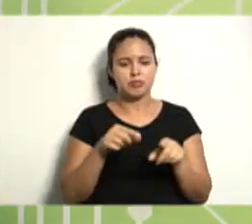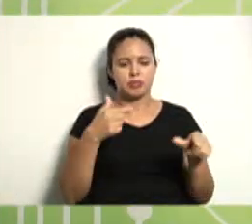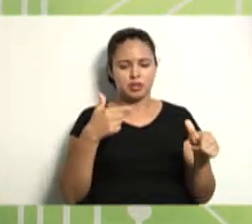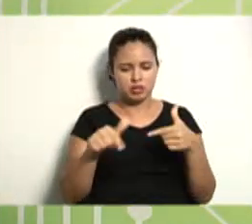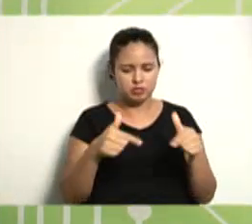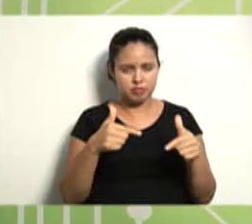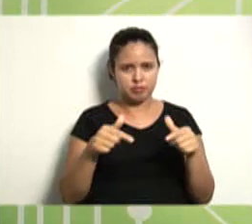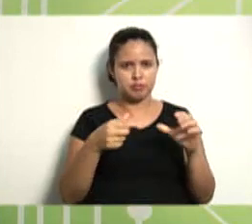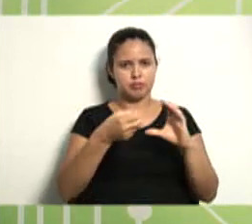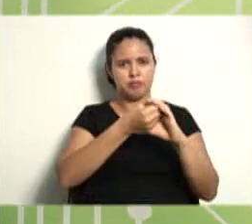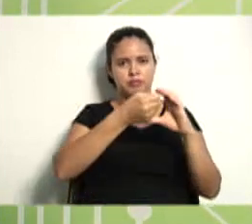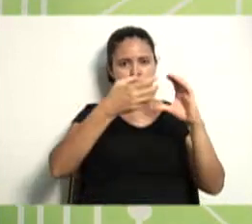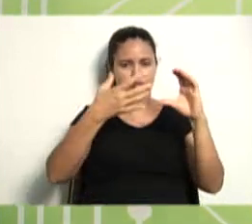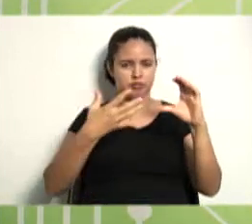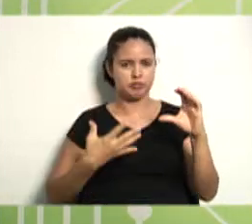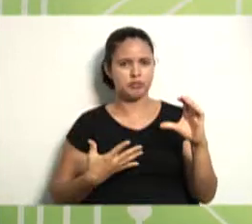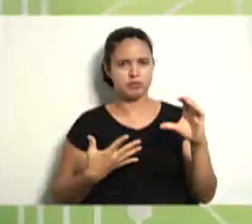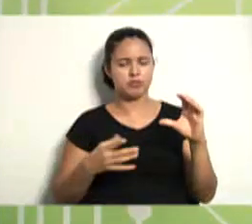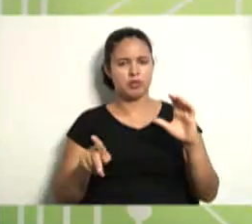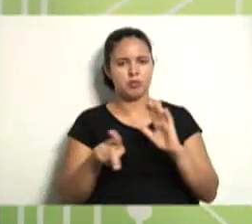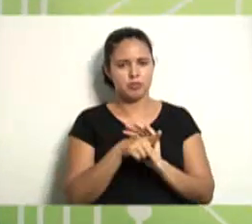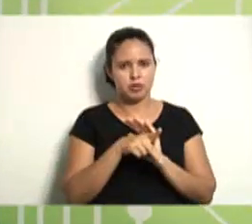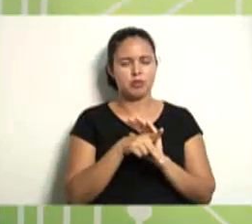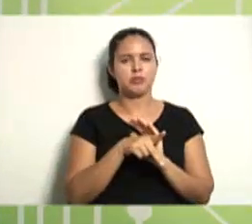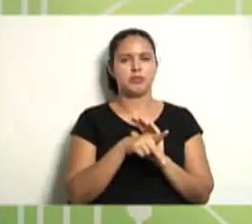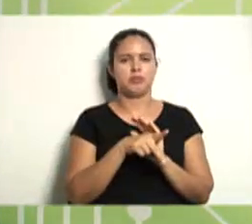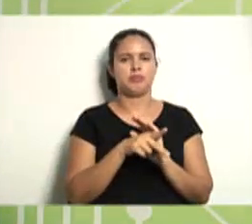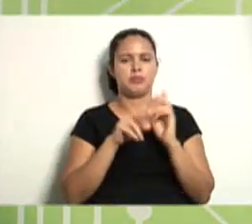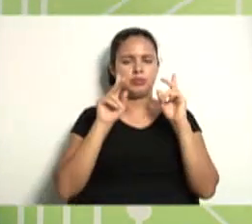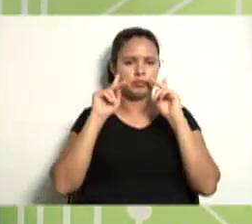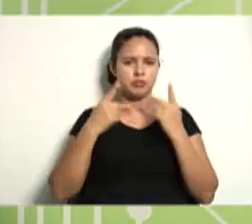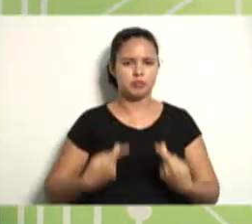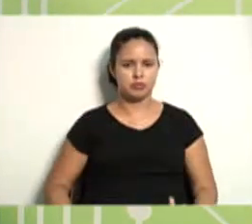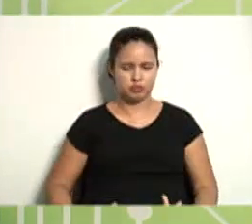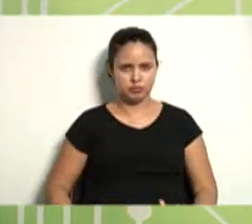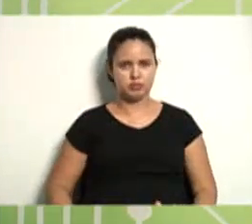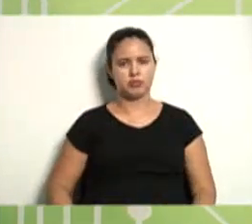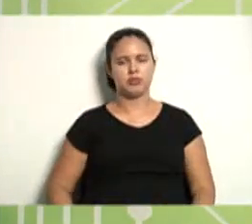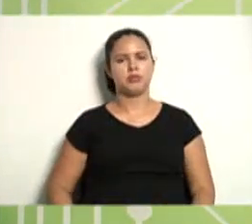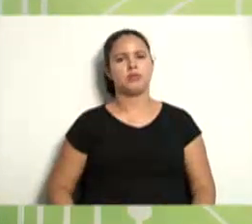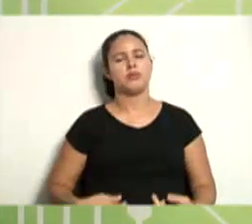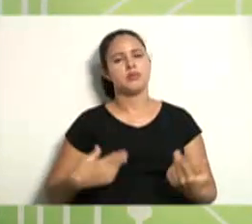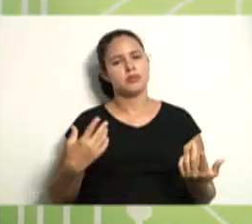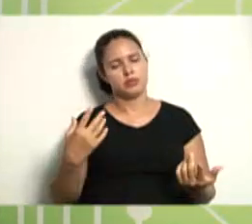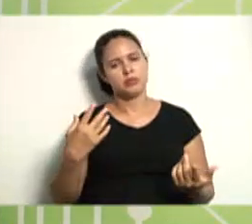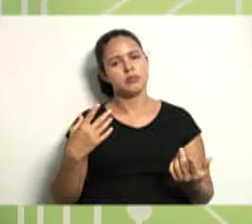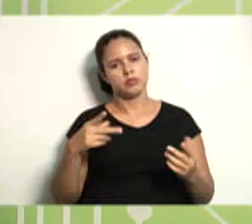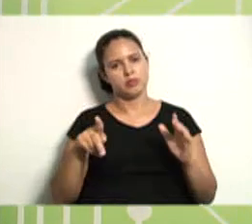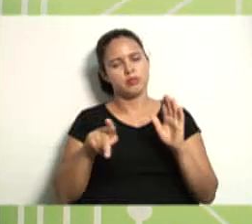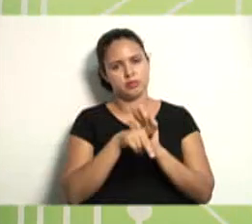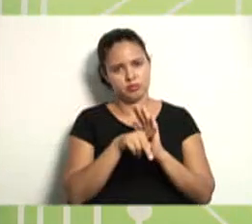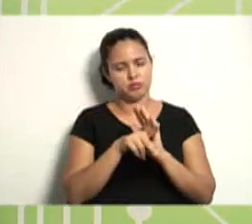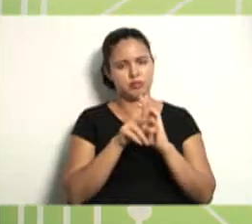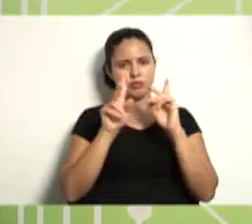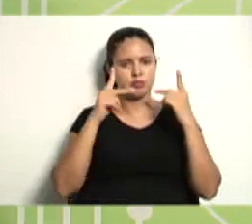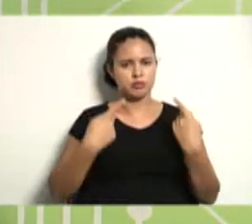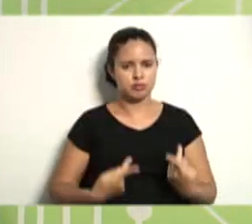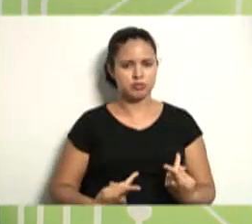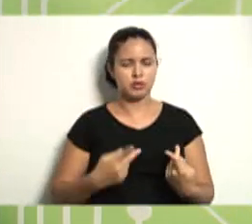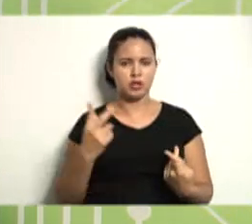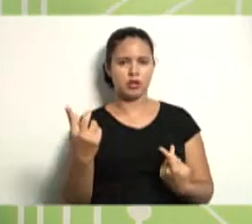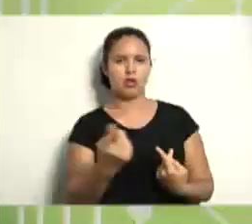uma característica da humanidade, é uma característica do ser humano, nossa,